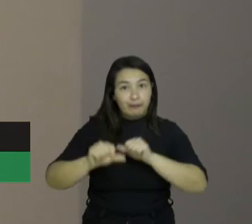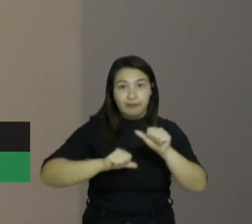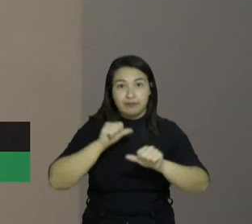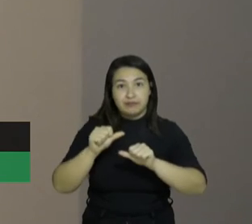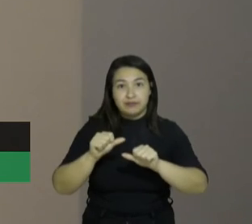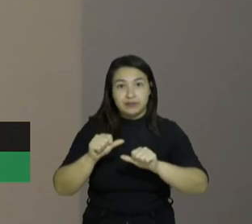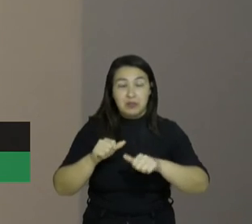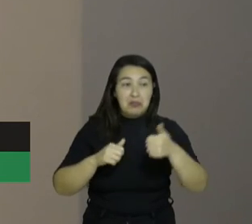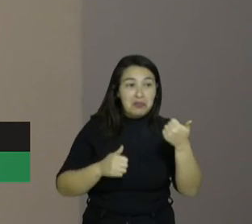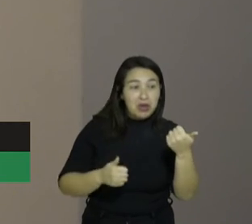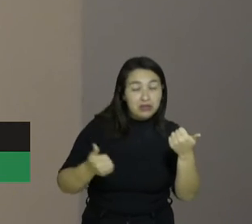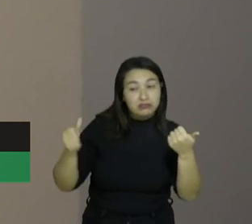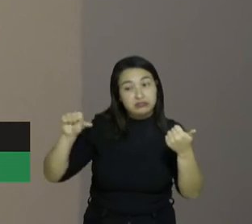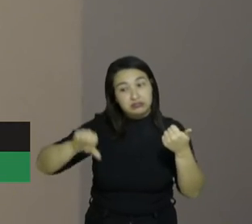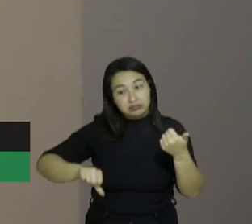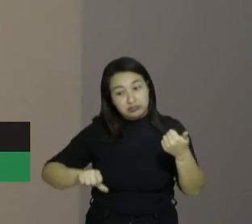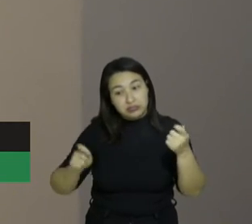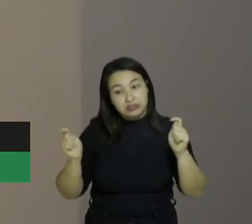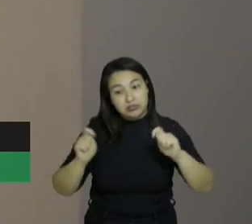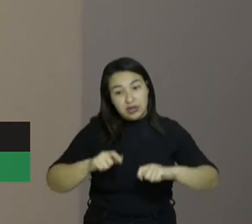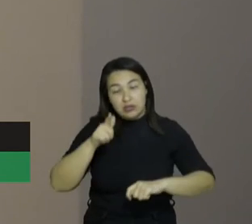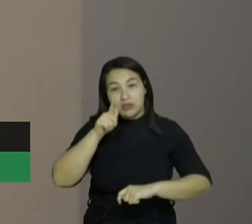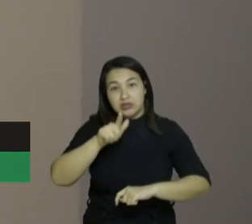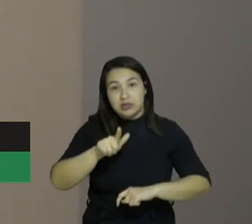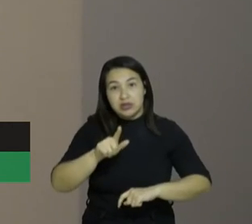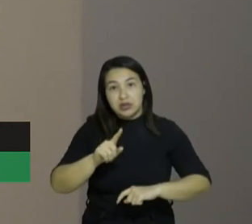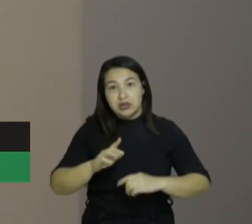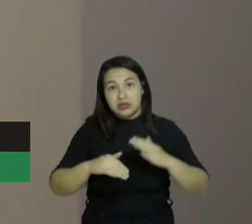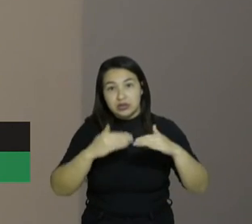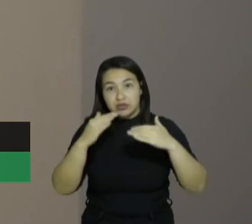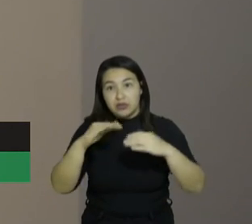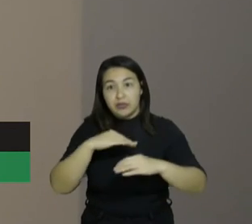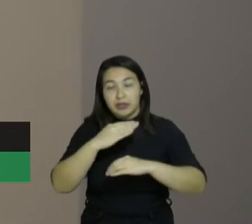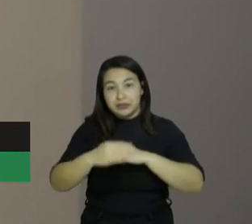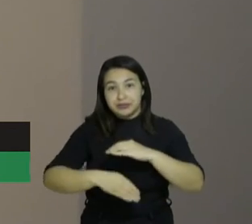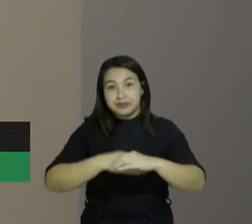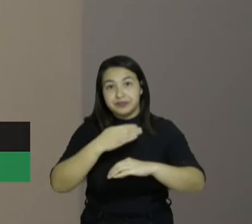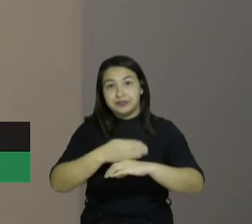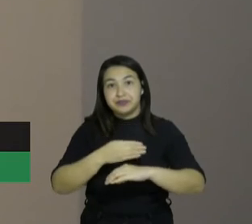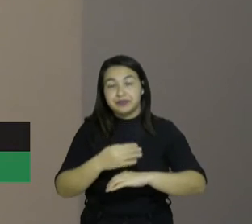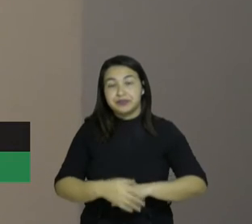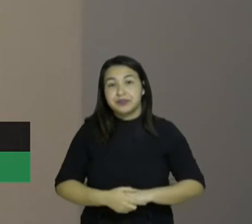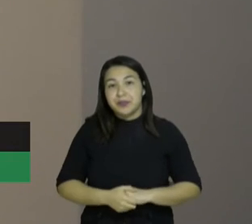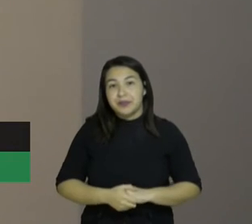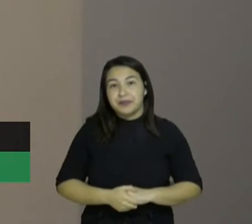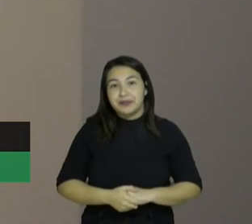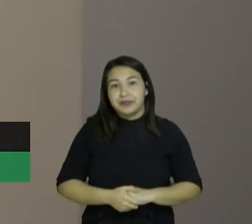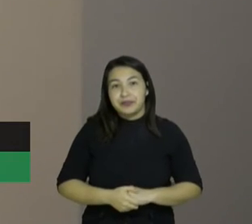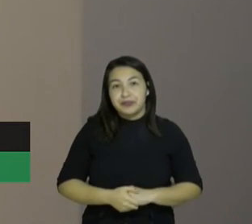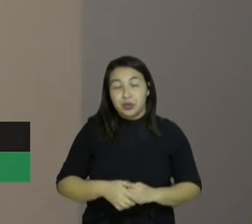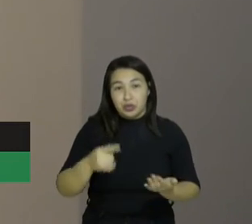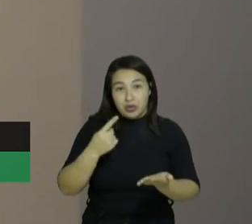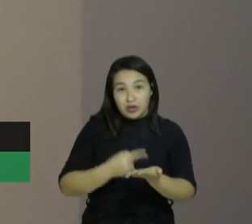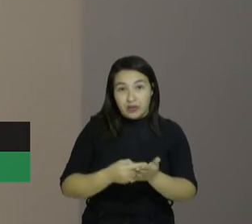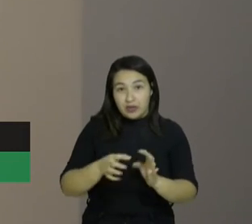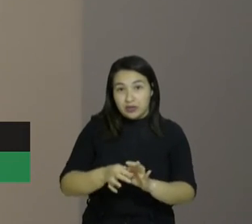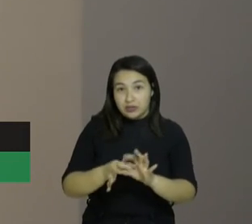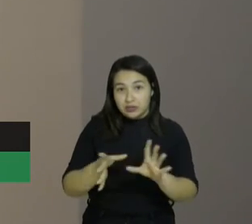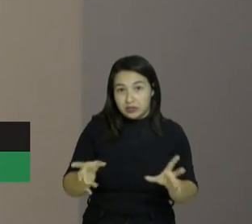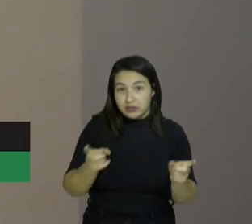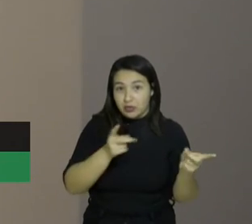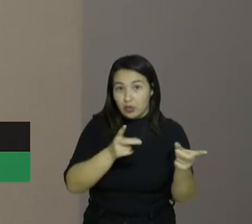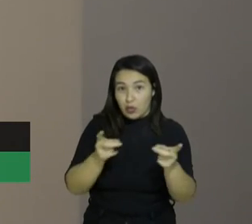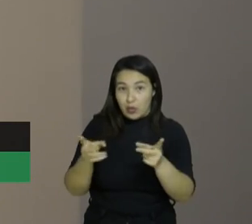mal na busca dos objetivos do desenvolvimento sustentável um Tratado de livre comércio pode em teoria